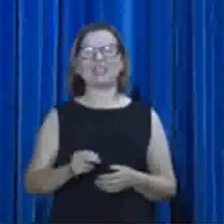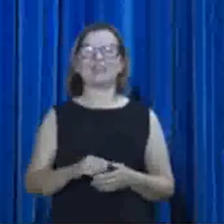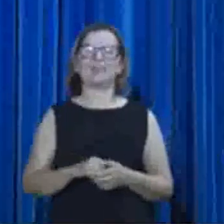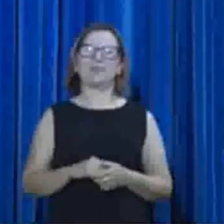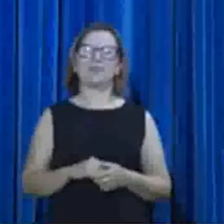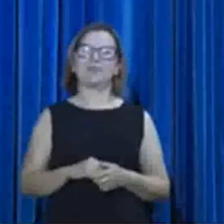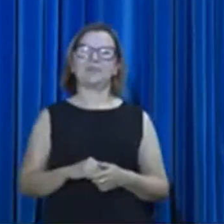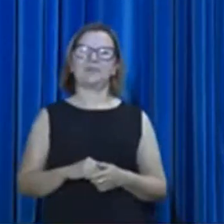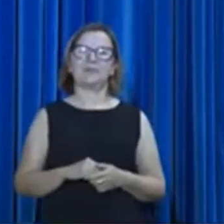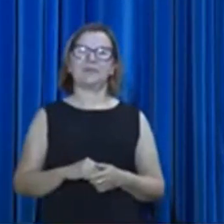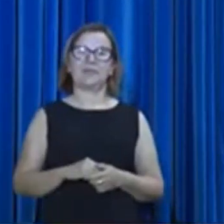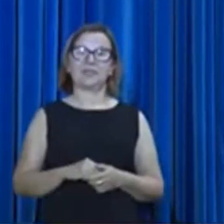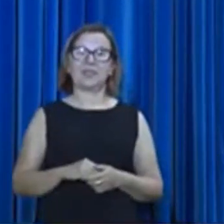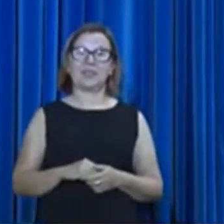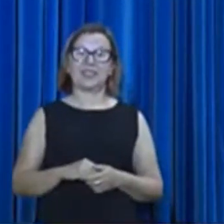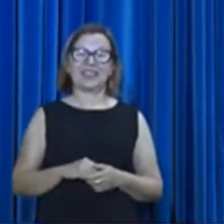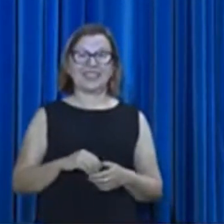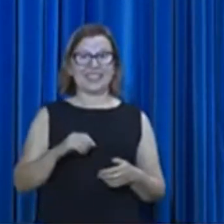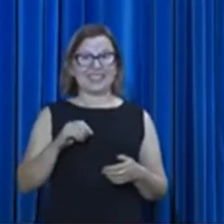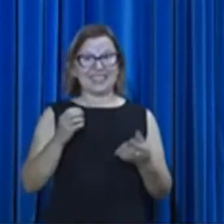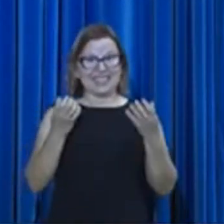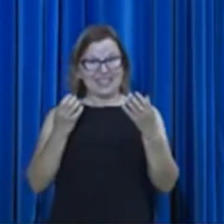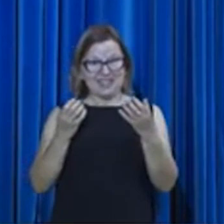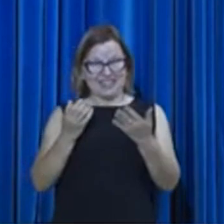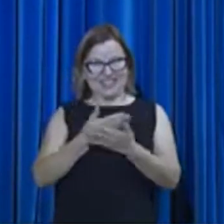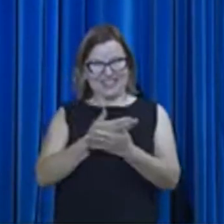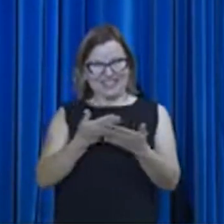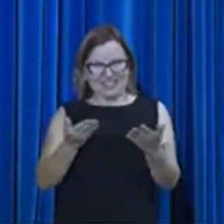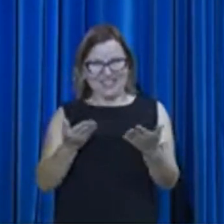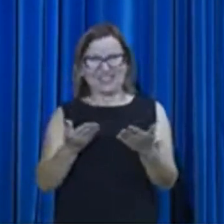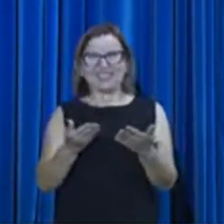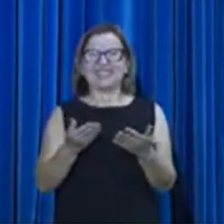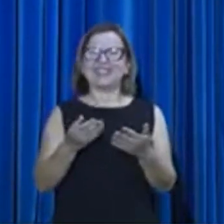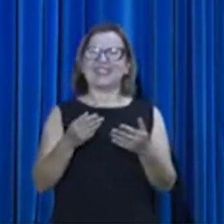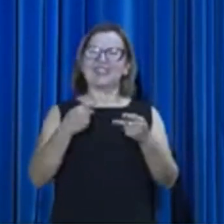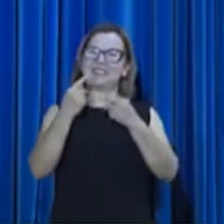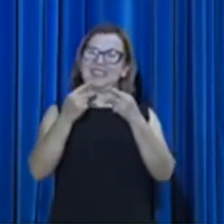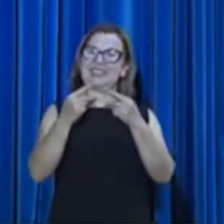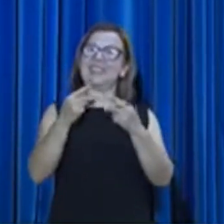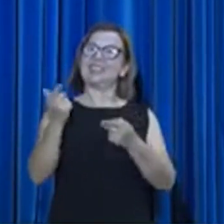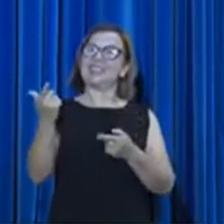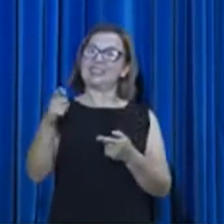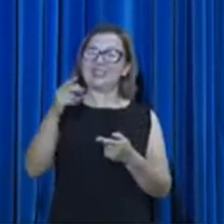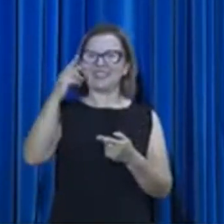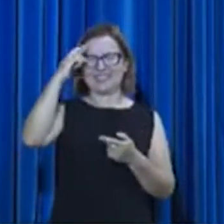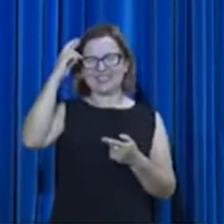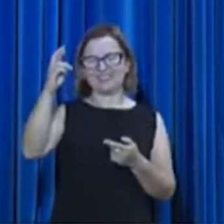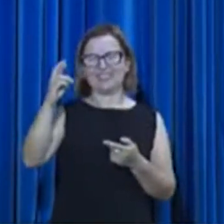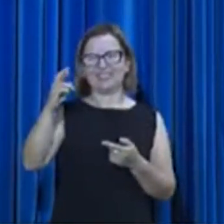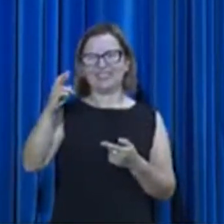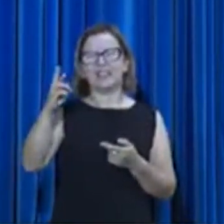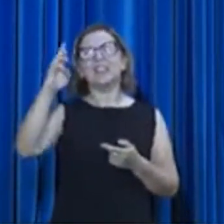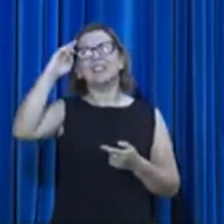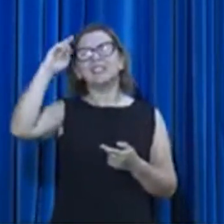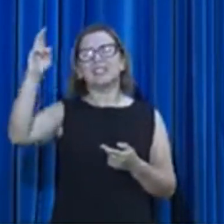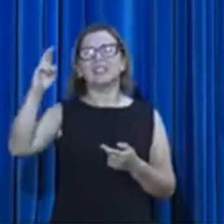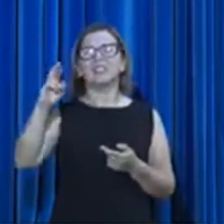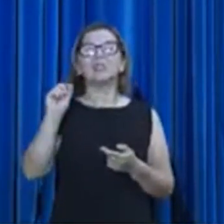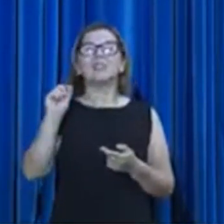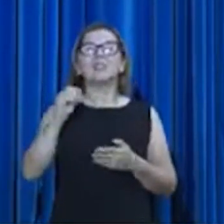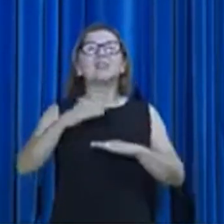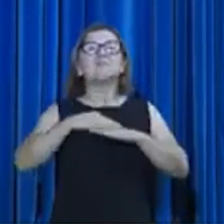Você quer confessar mais uma vez isso ao Senhor? Senhor, que mais? Pode dizer.